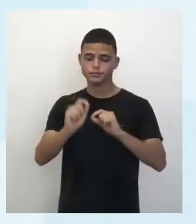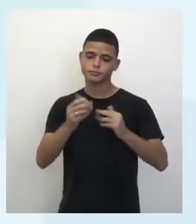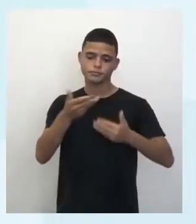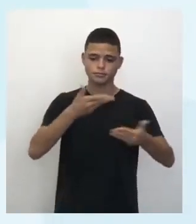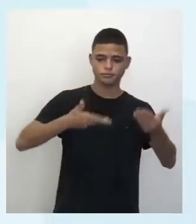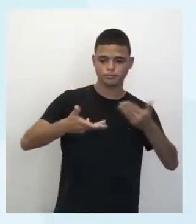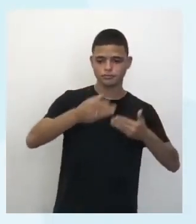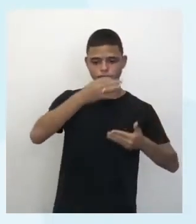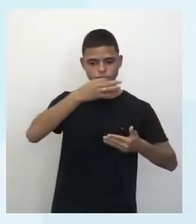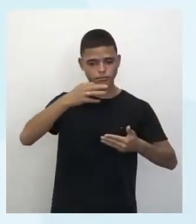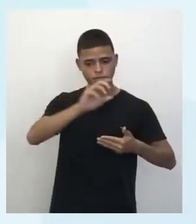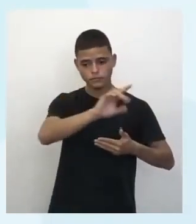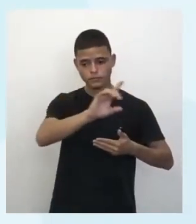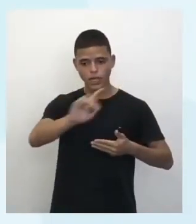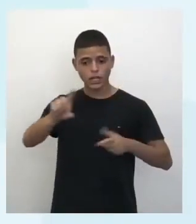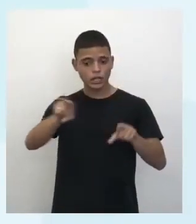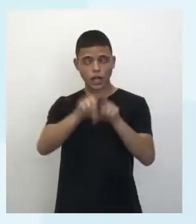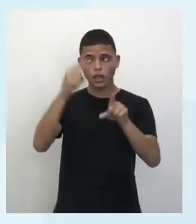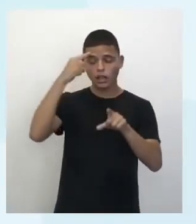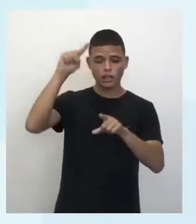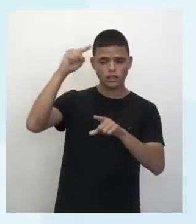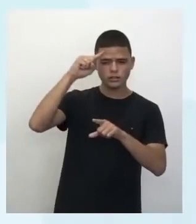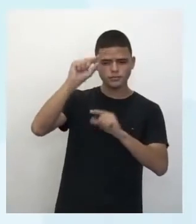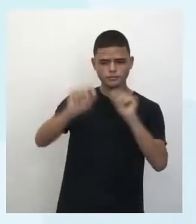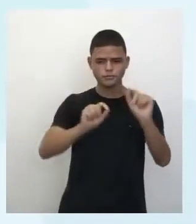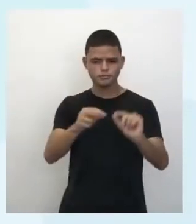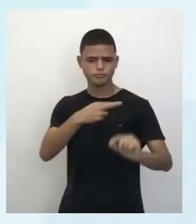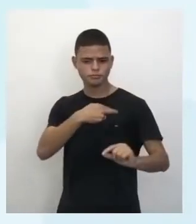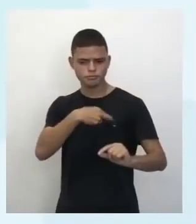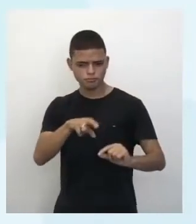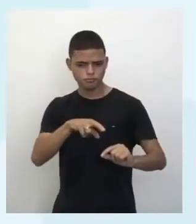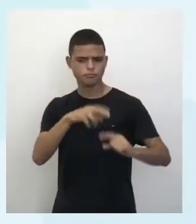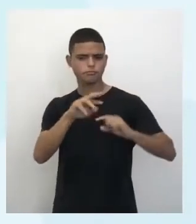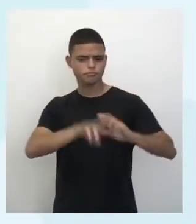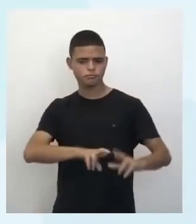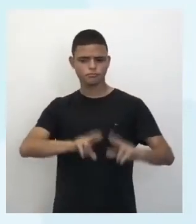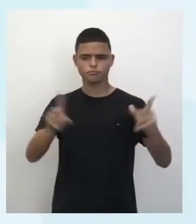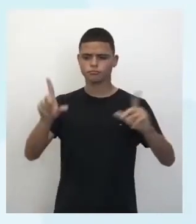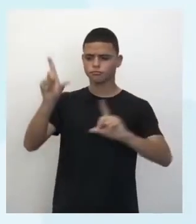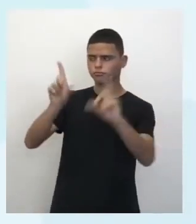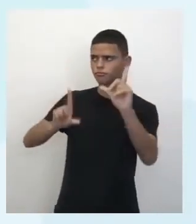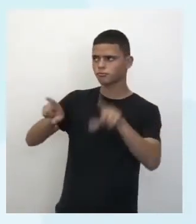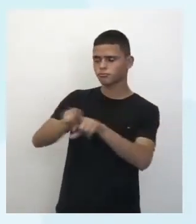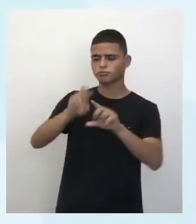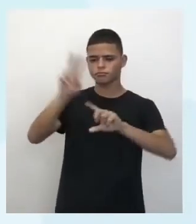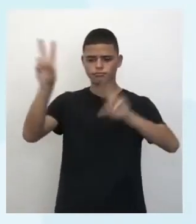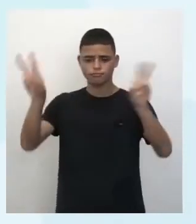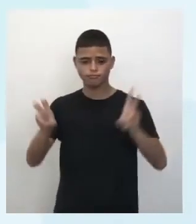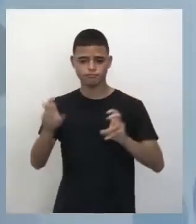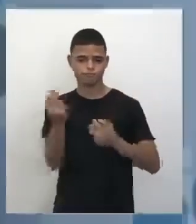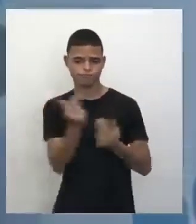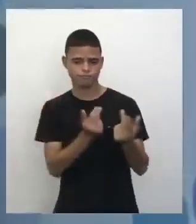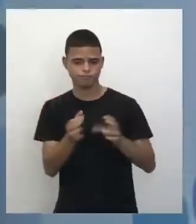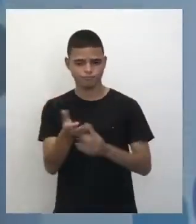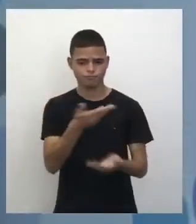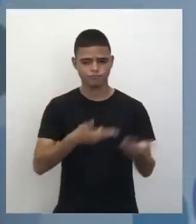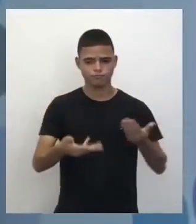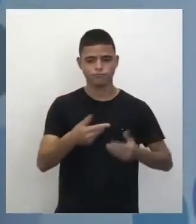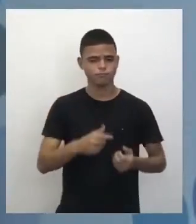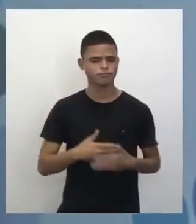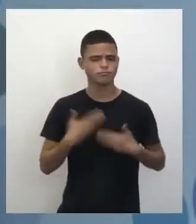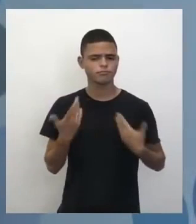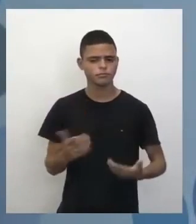argumentos, sintetizar as ideias, tecer relações entre diferentes mídias e temáticas semelhantes.